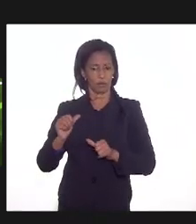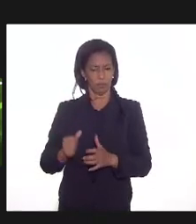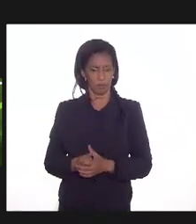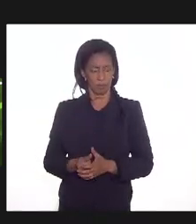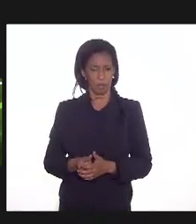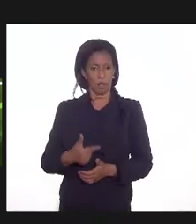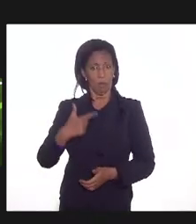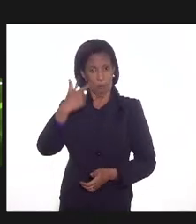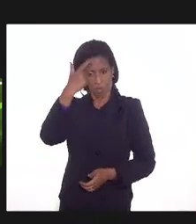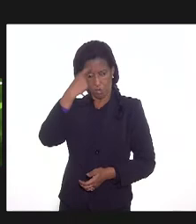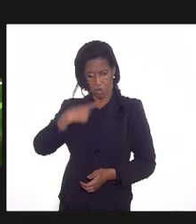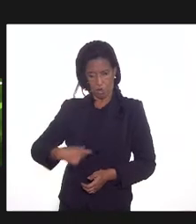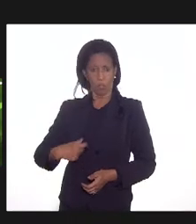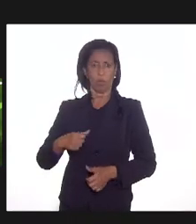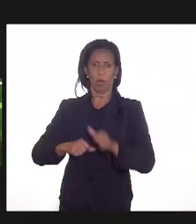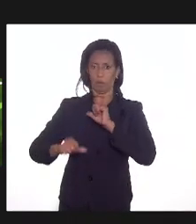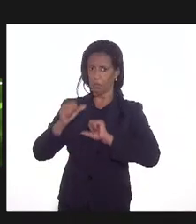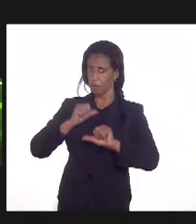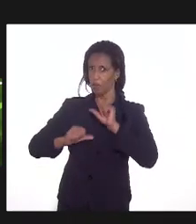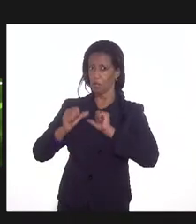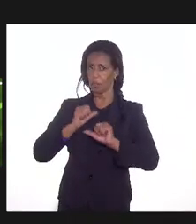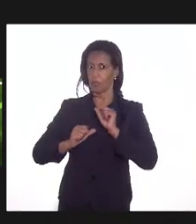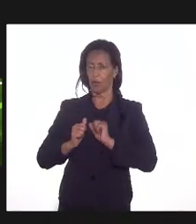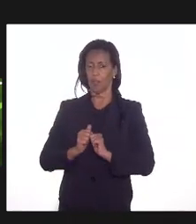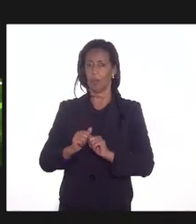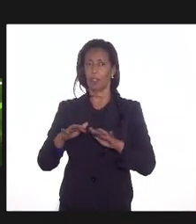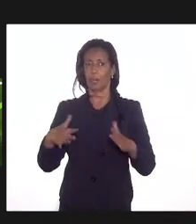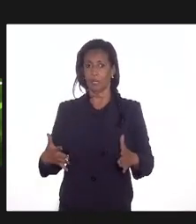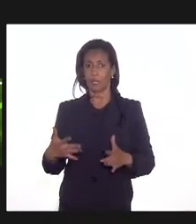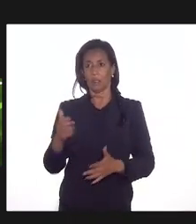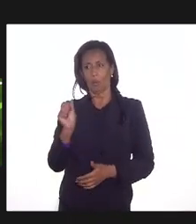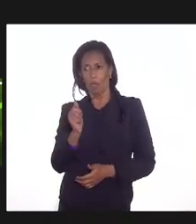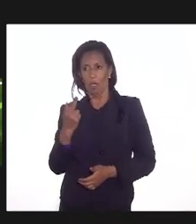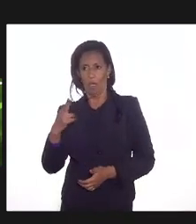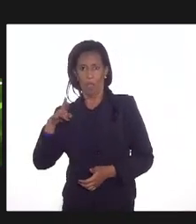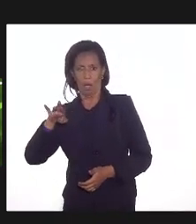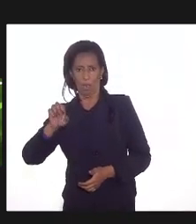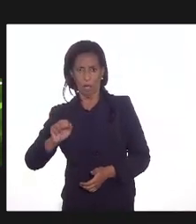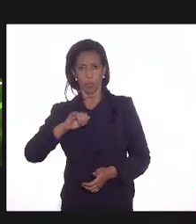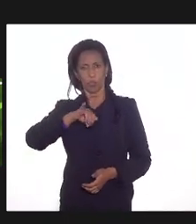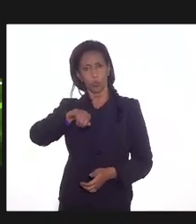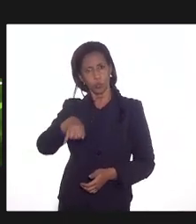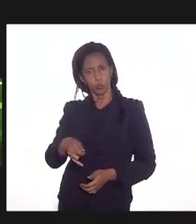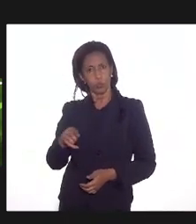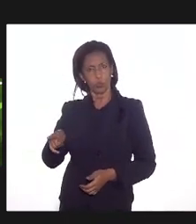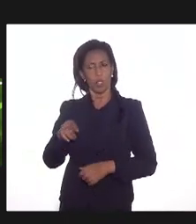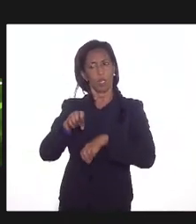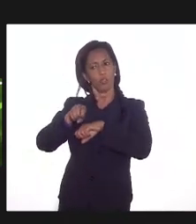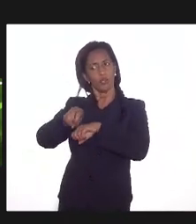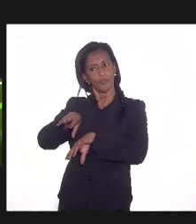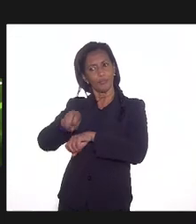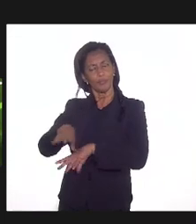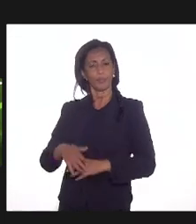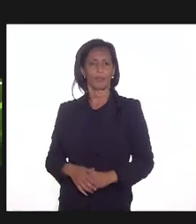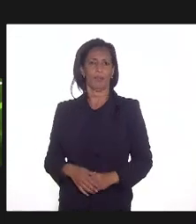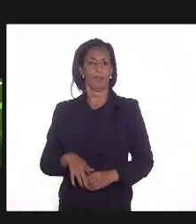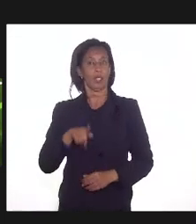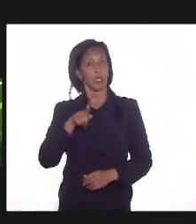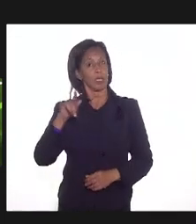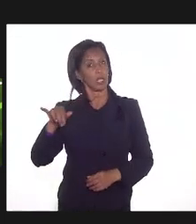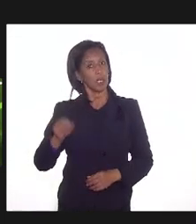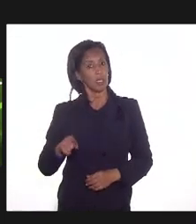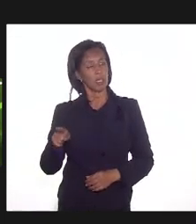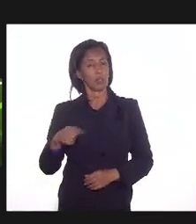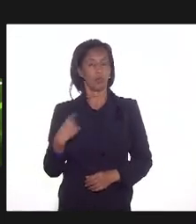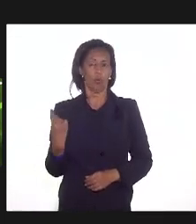o ser humano transforma, entendeu? Então, através da arte, a gente educa. E eu acho que esse